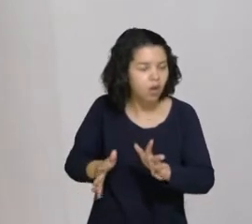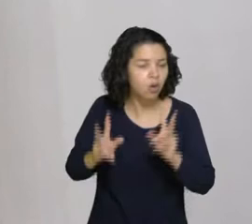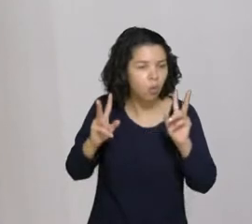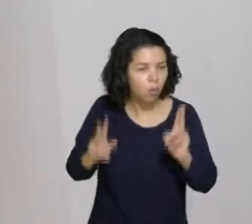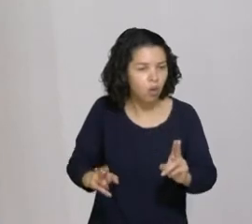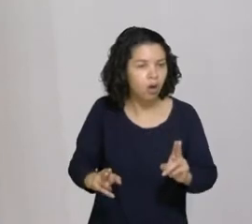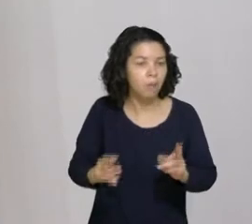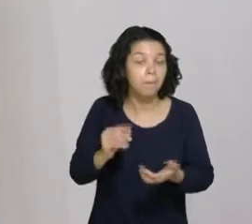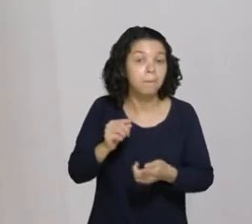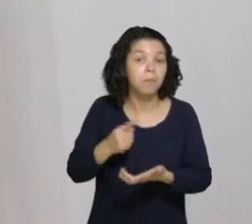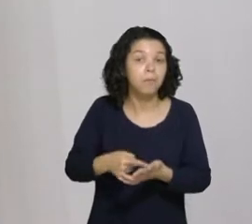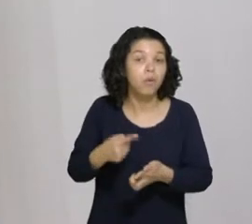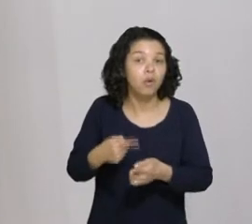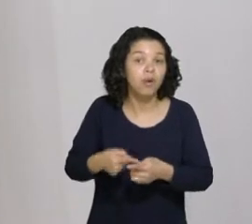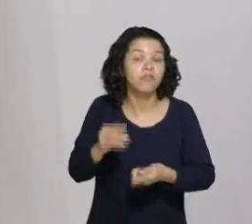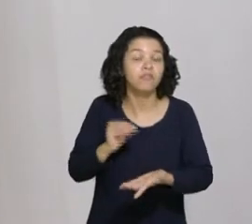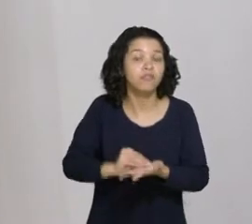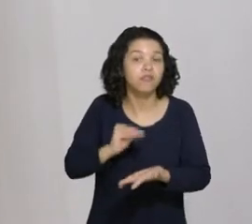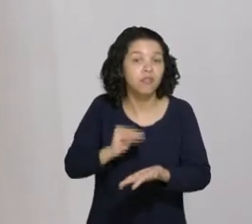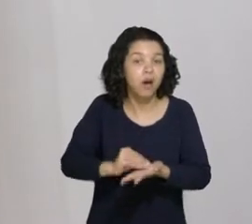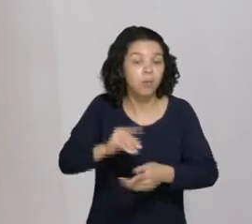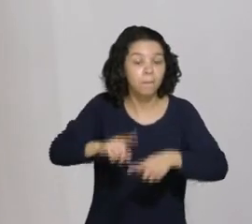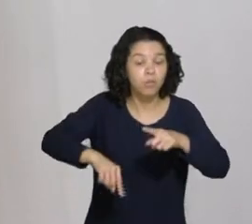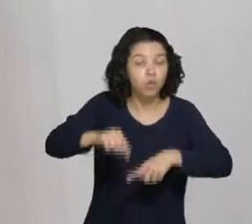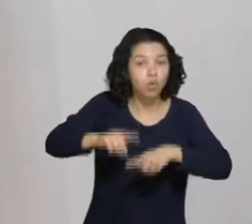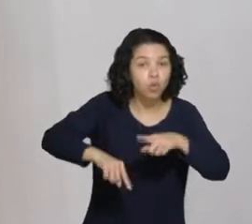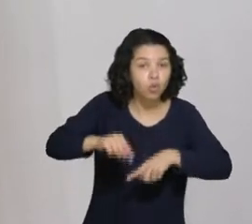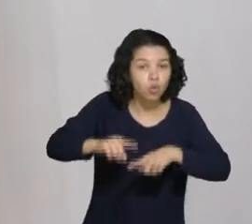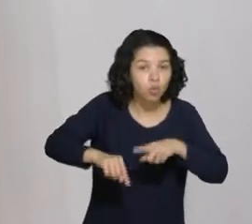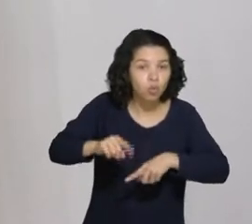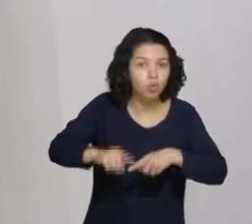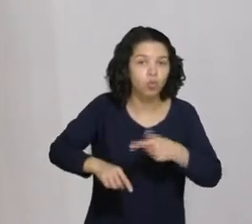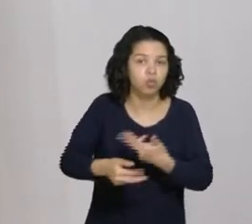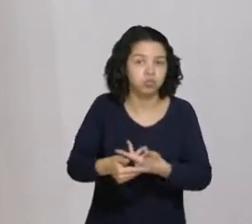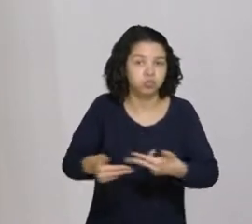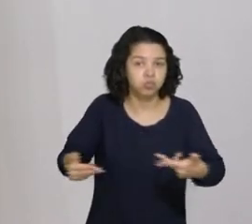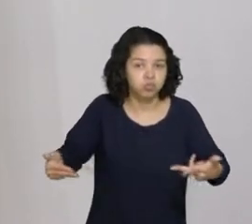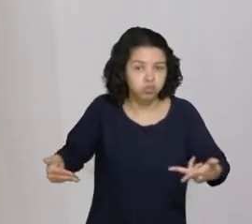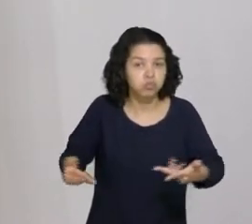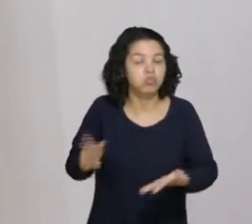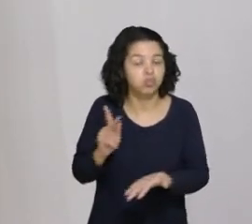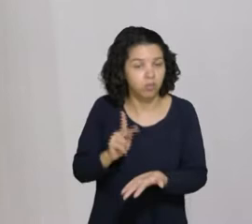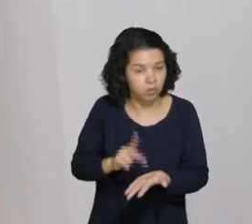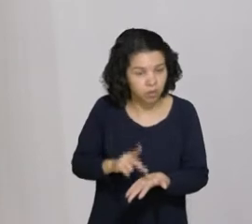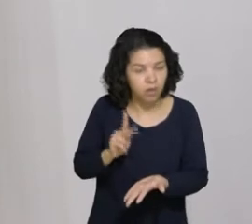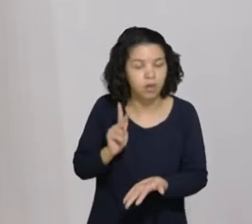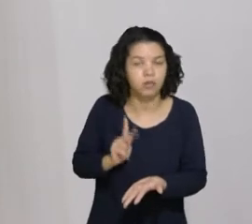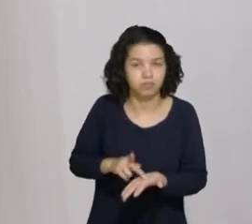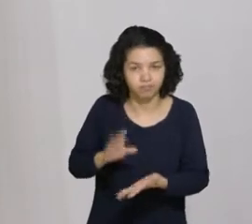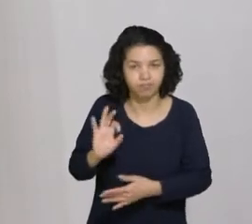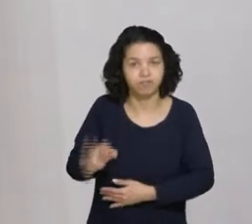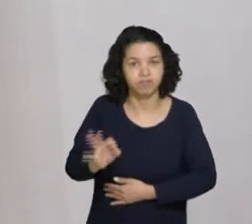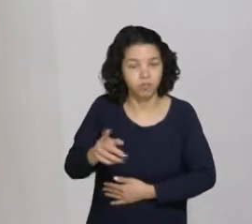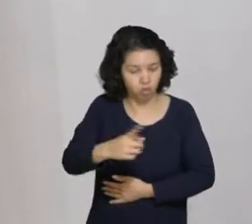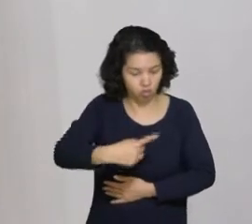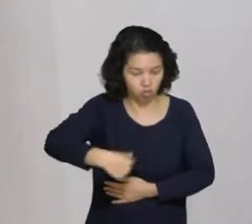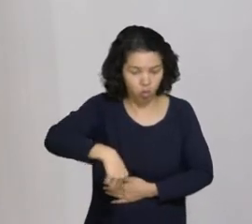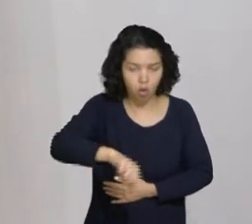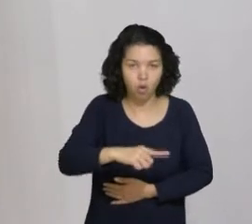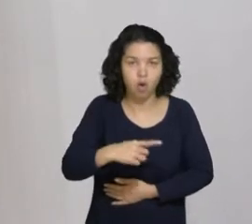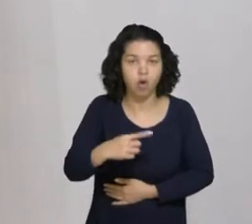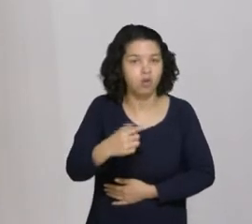falta de insumo pela falta de insumo É isso mesmo Presidente nós não